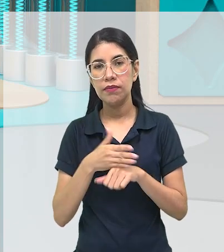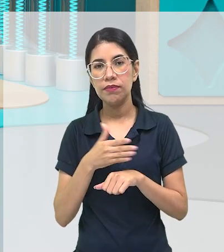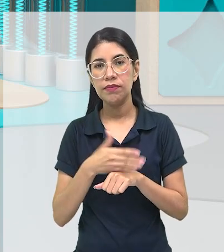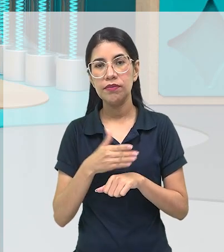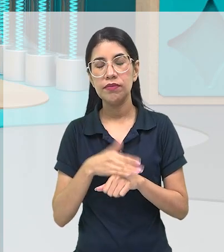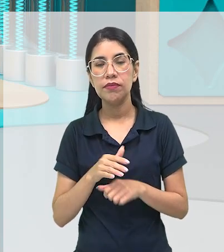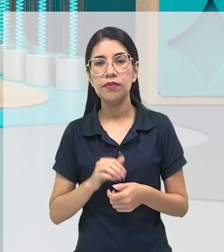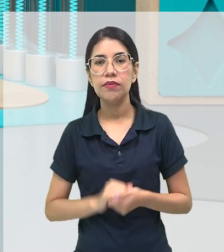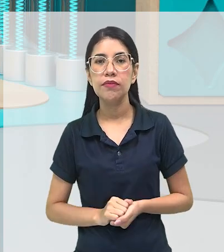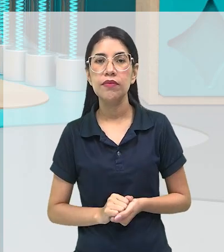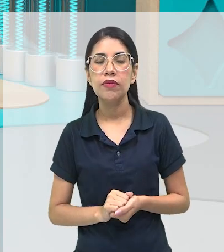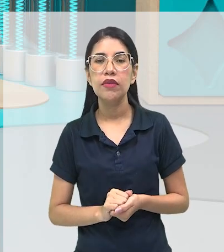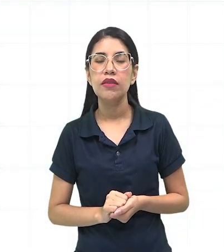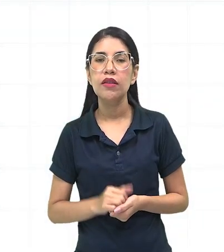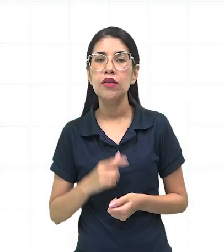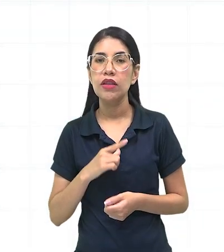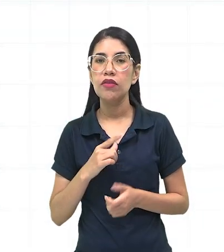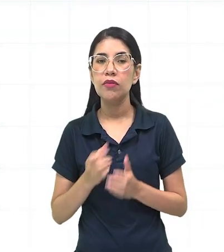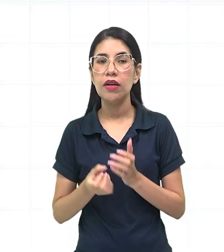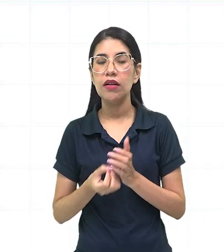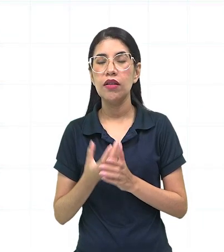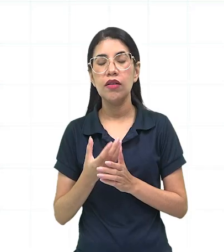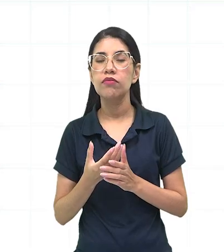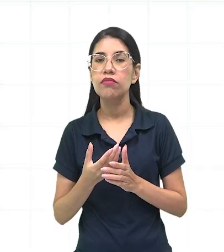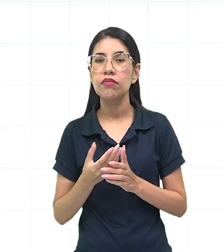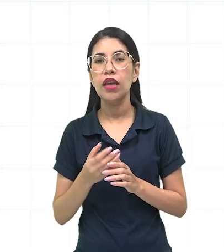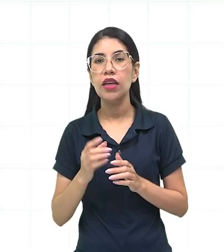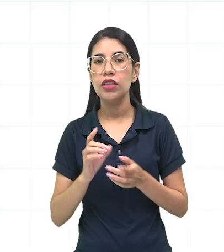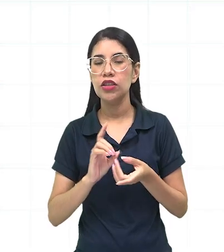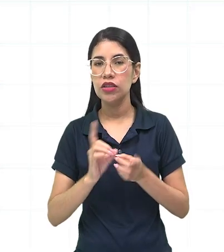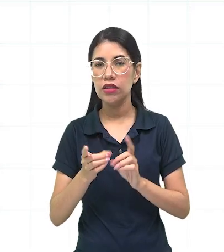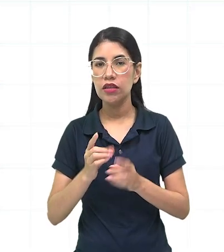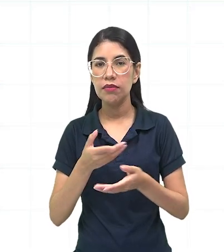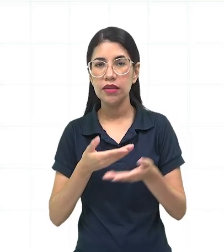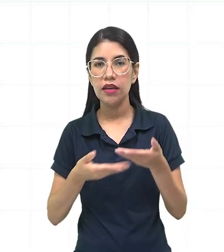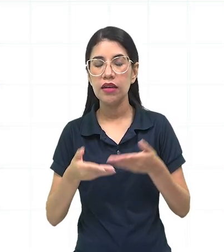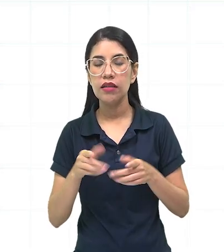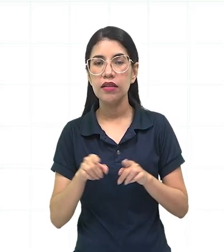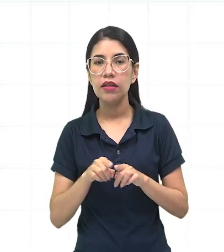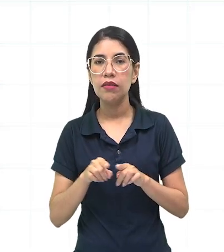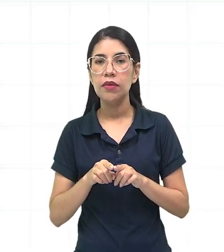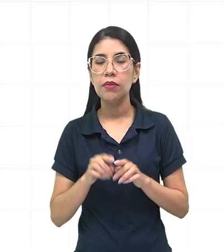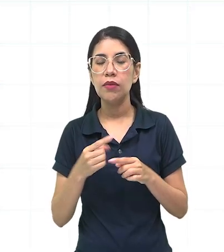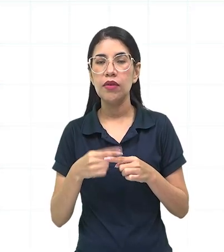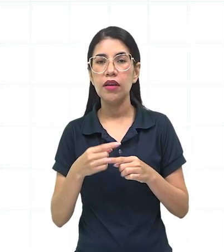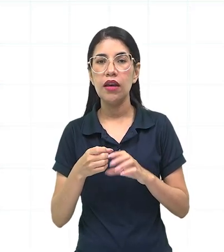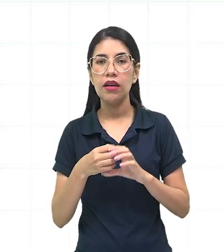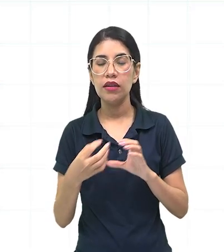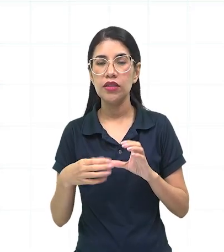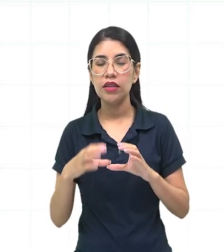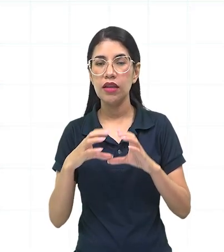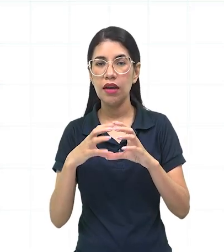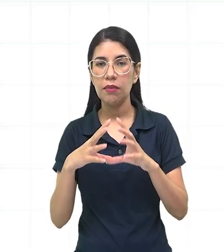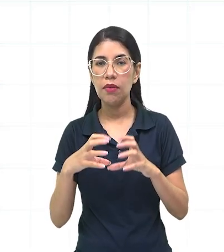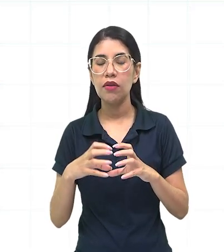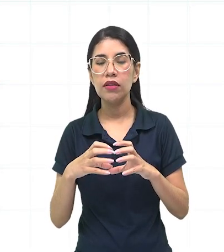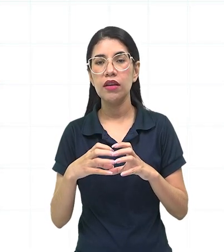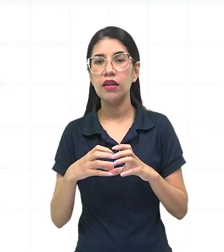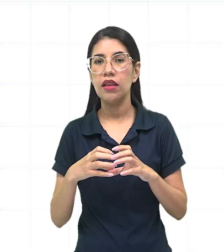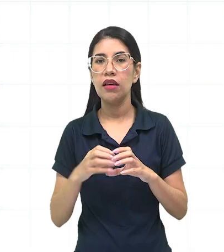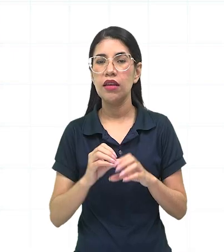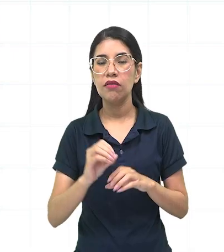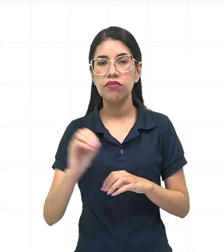então, origem a um jogo dinâmico, como a cartela mostra para a gente, já que essa bola apresentava nessa diversidade de